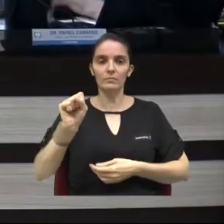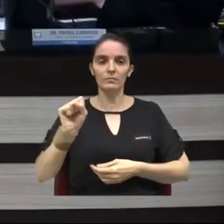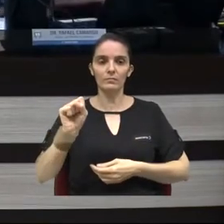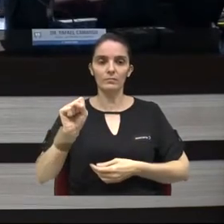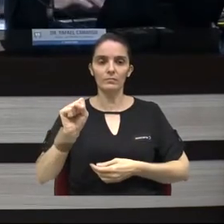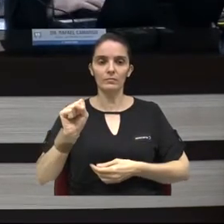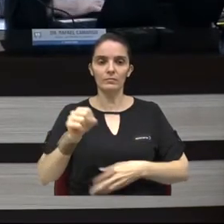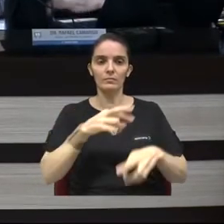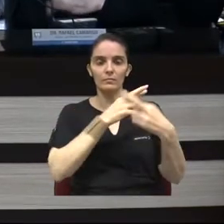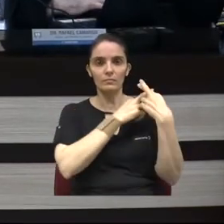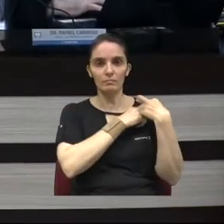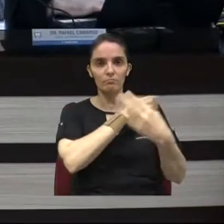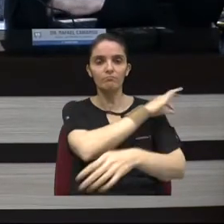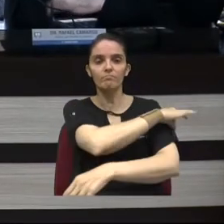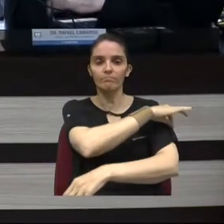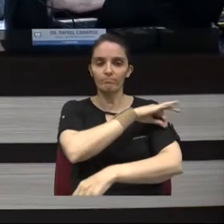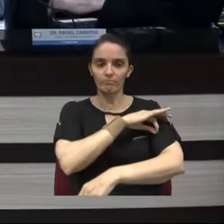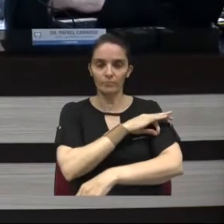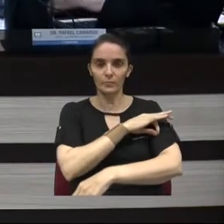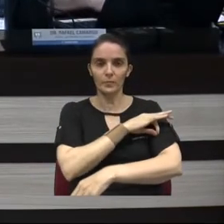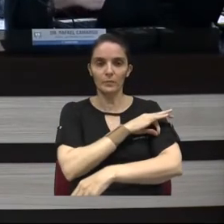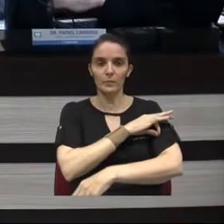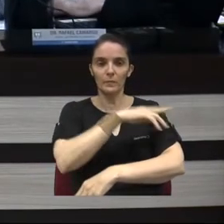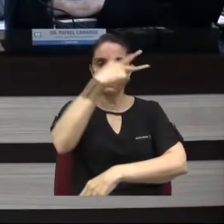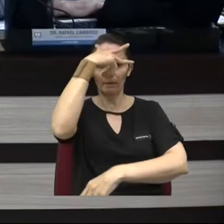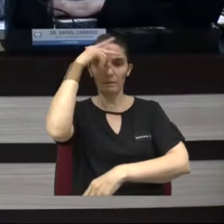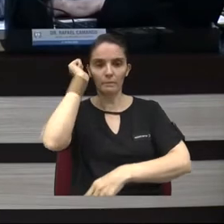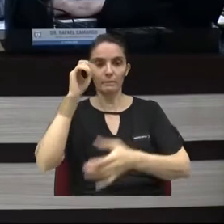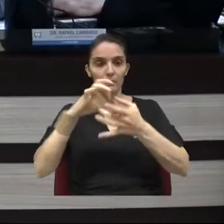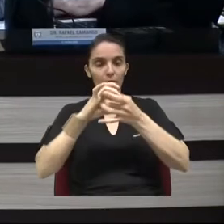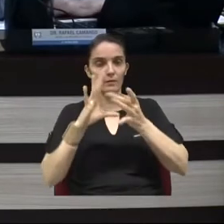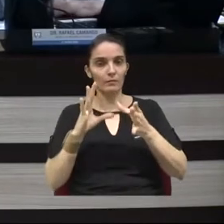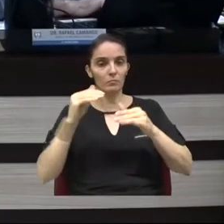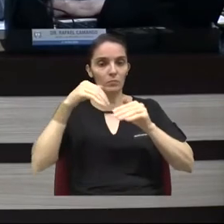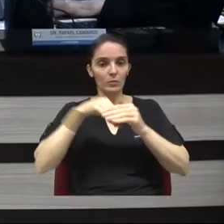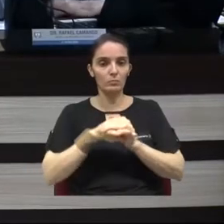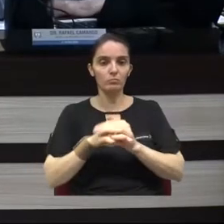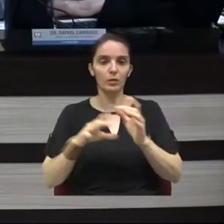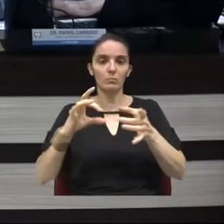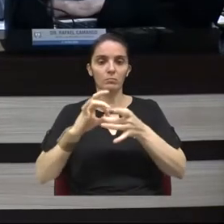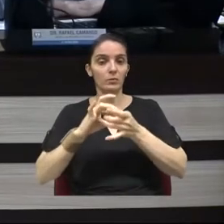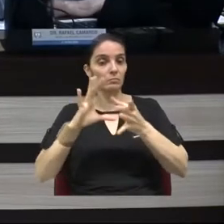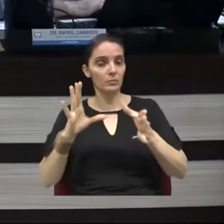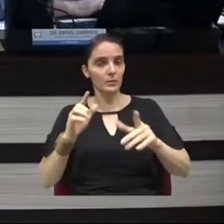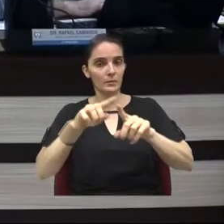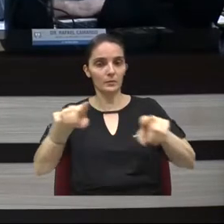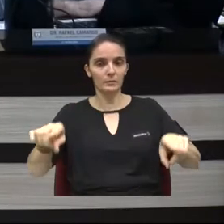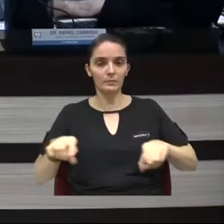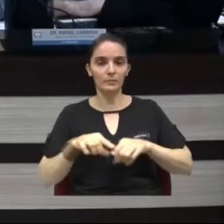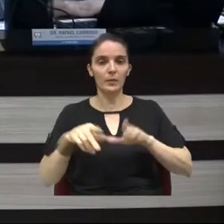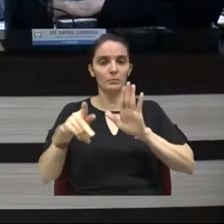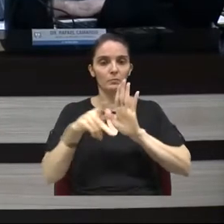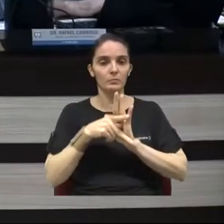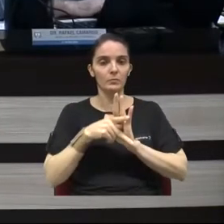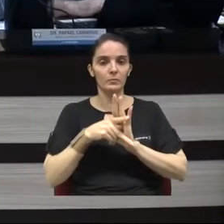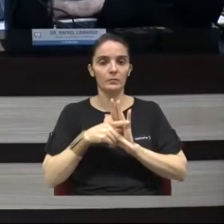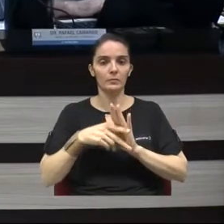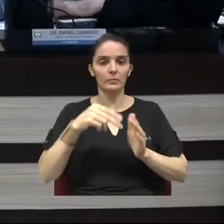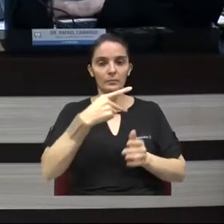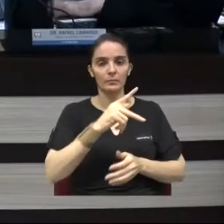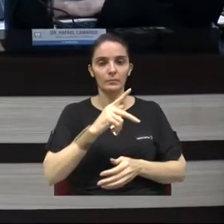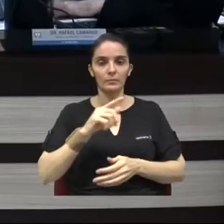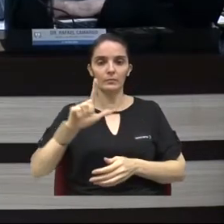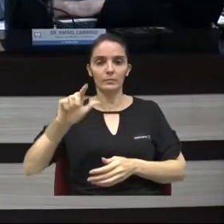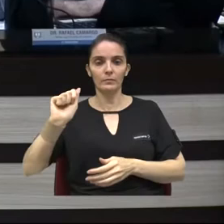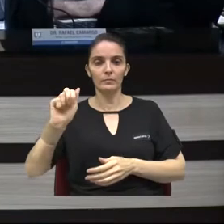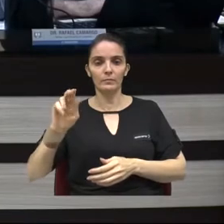22/2018, de autoria do excelentíssimo senhor prefeito municipal, que autoriza o Poder Executivo a alienar, mediante permuta, a área de sua propriedade com a